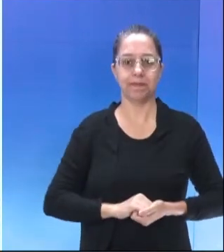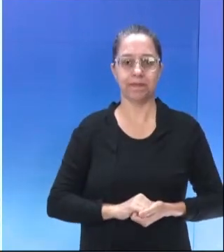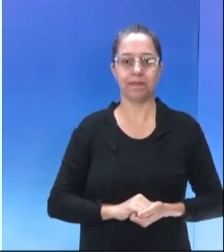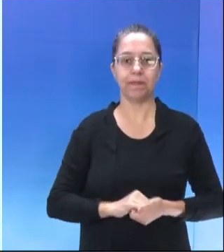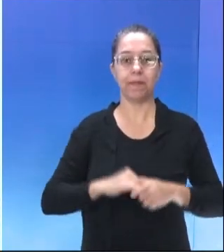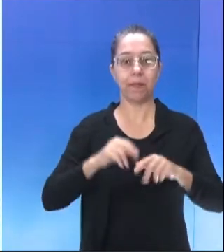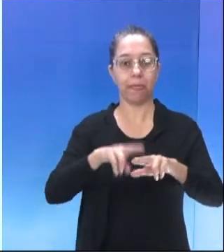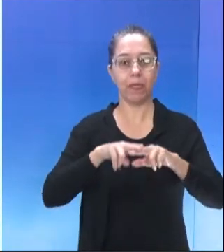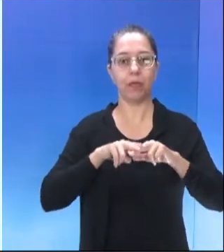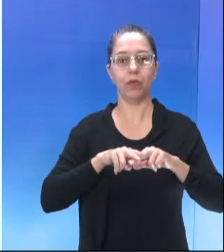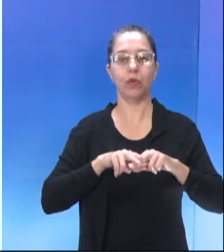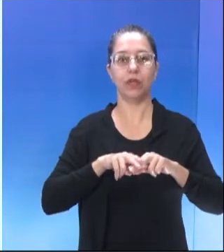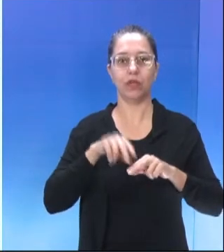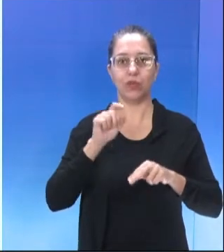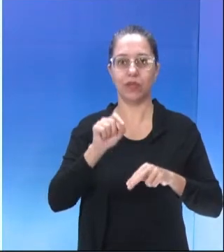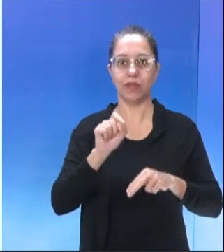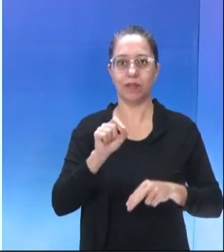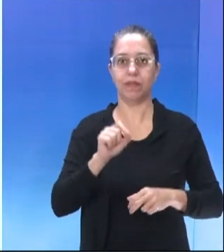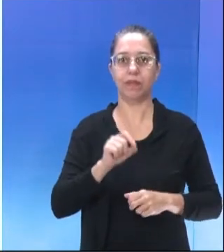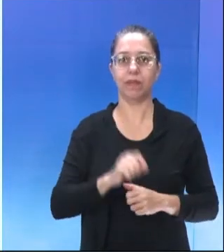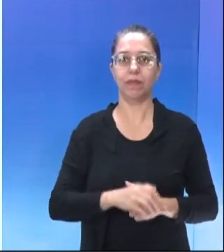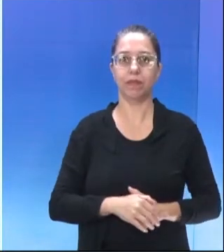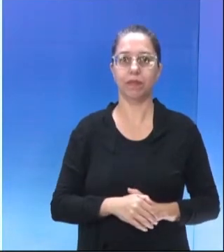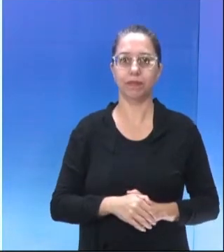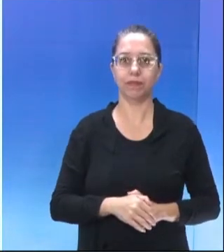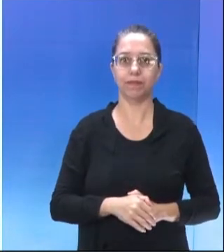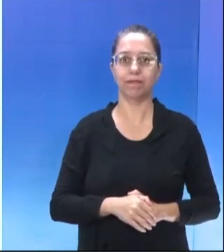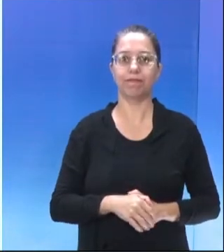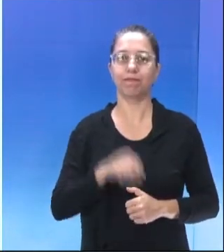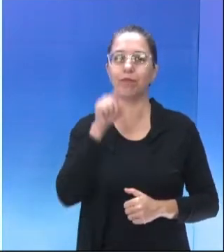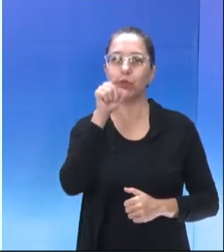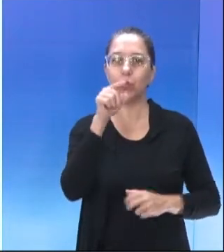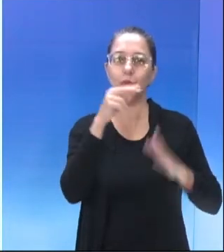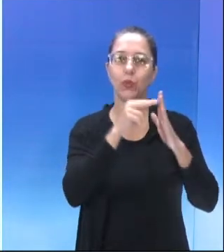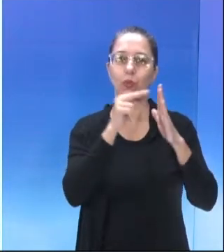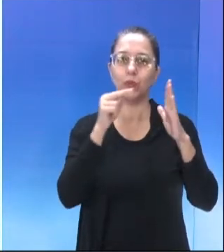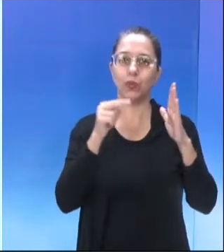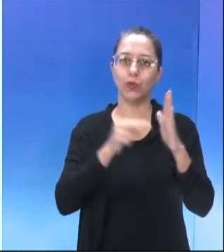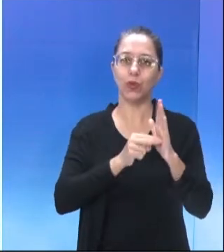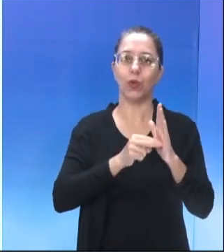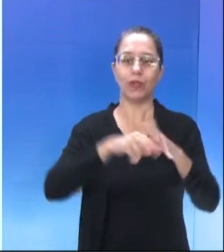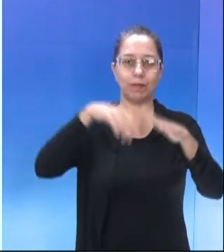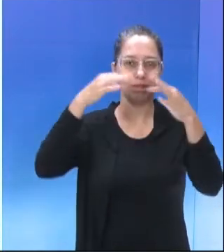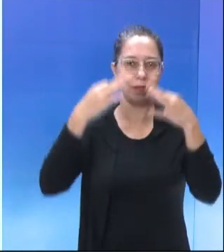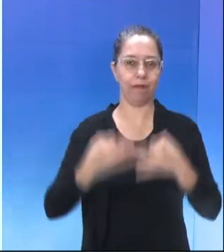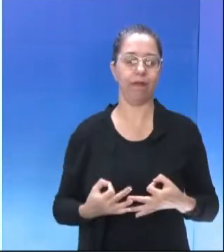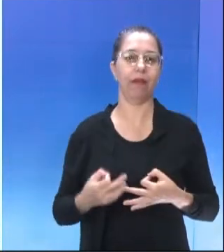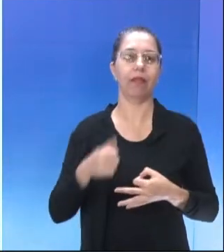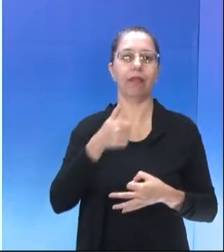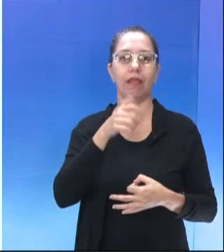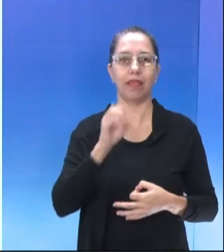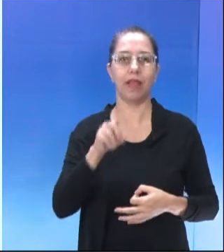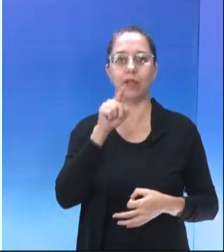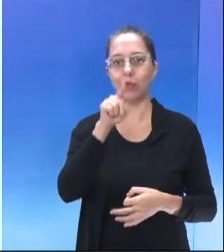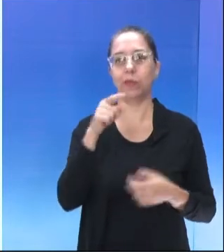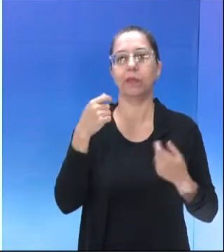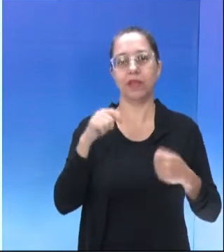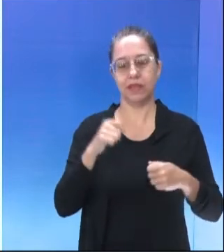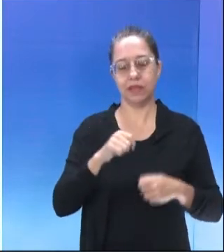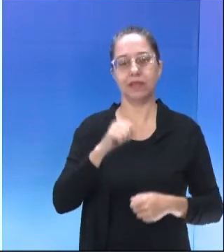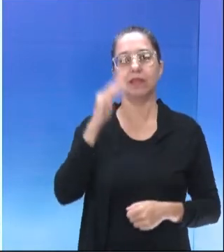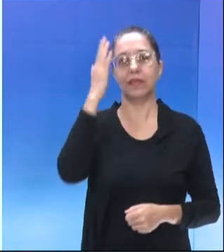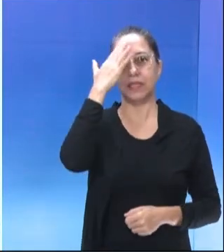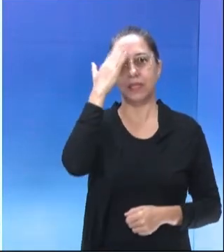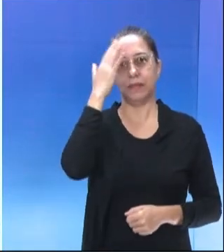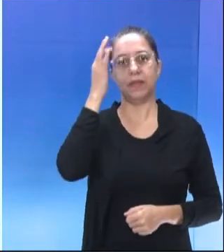Então, para isso, para tirar 10, para acertar esse item aí bacana, você precisa ter